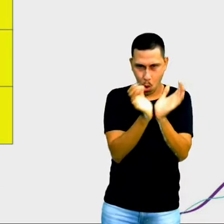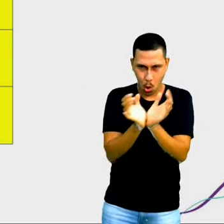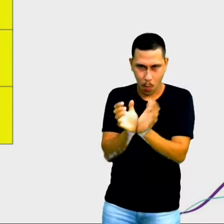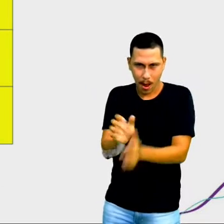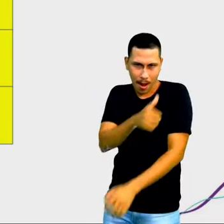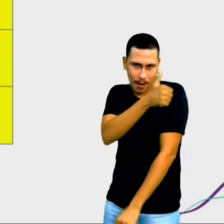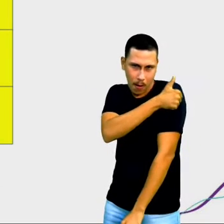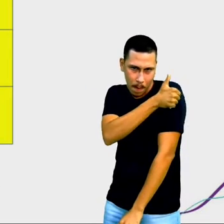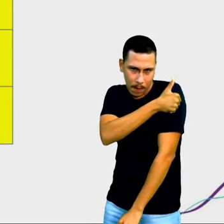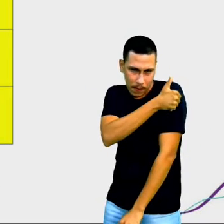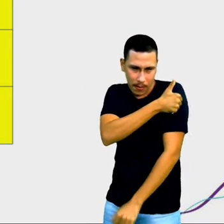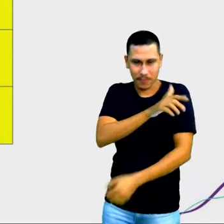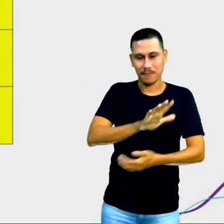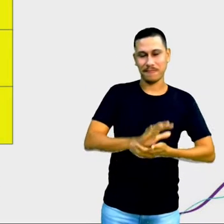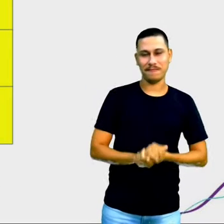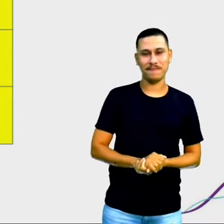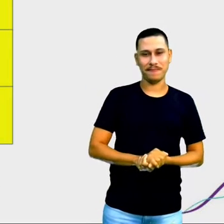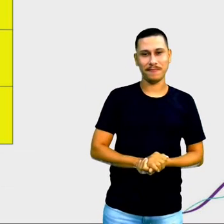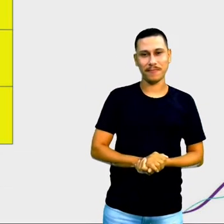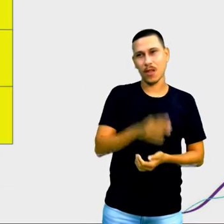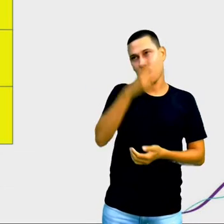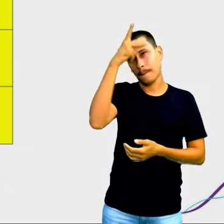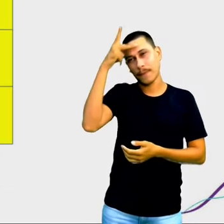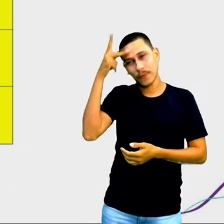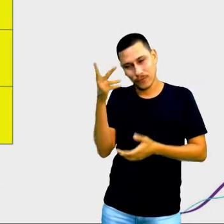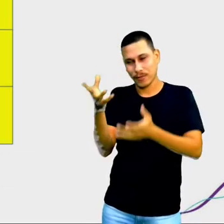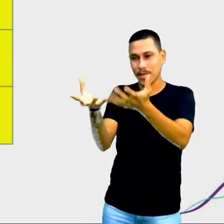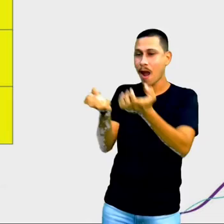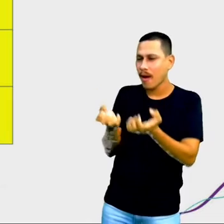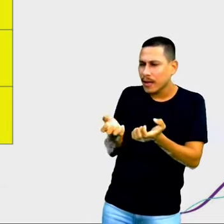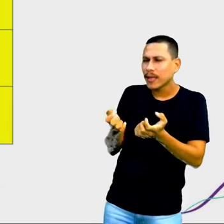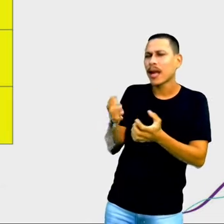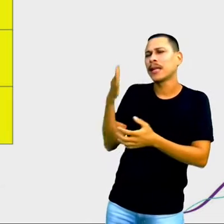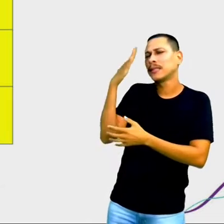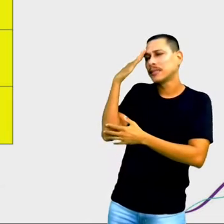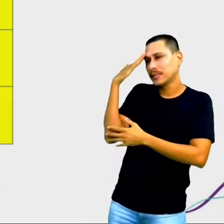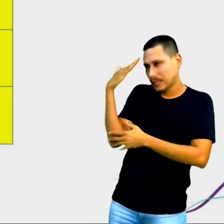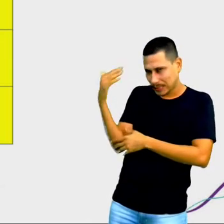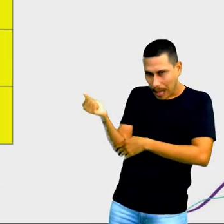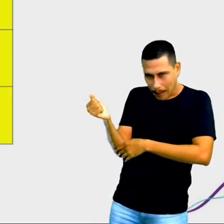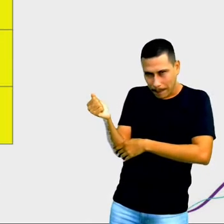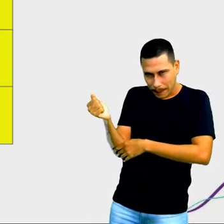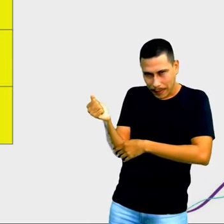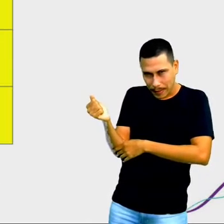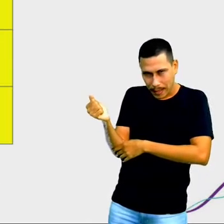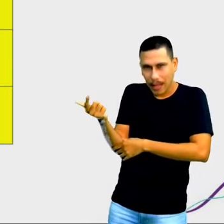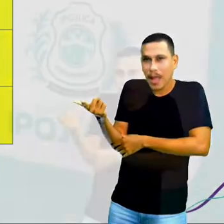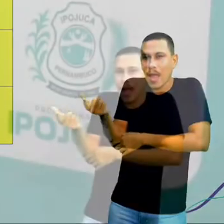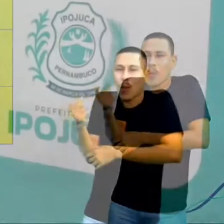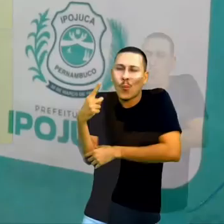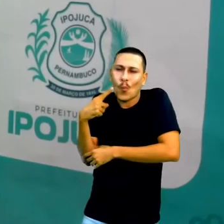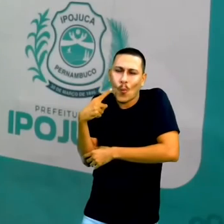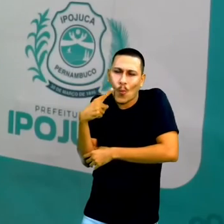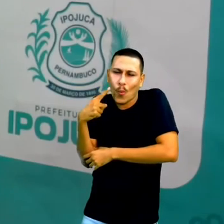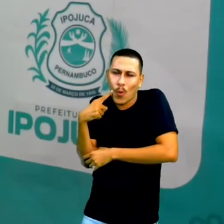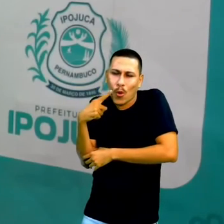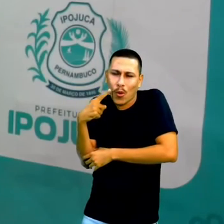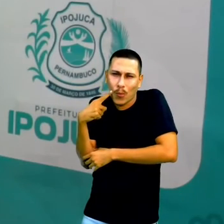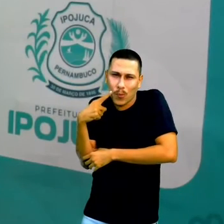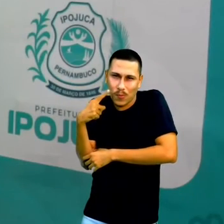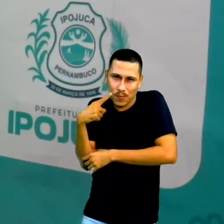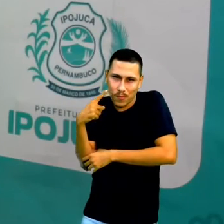primeiro ano, onde as pessoas queriam saber qual era a guloseima que essa turminha